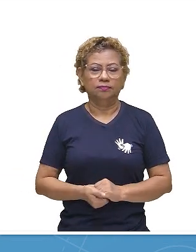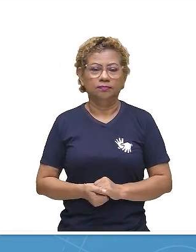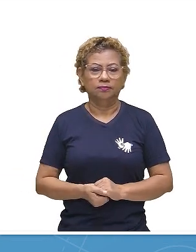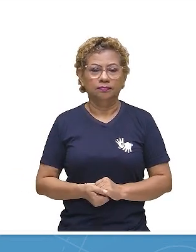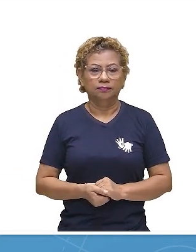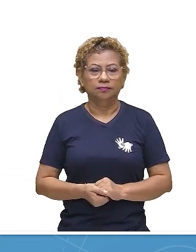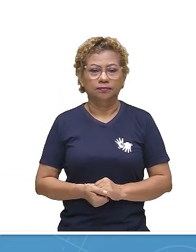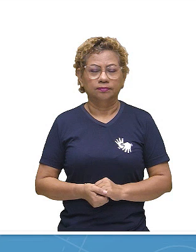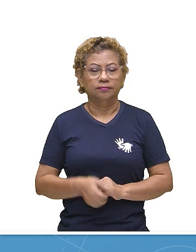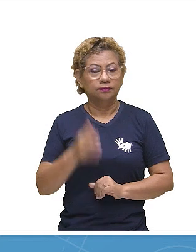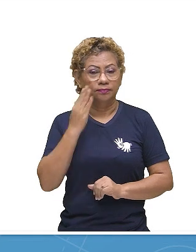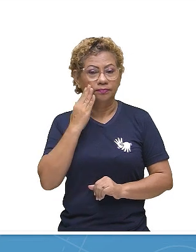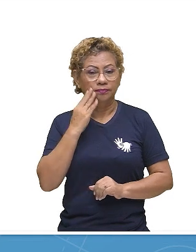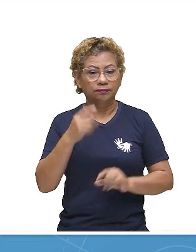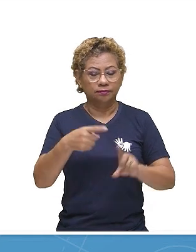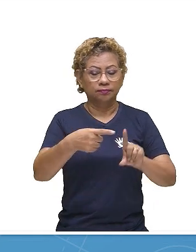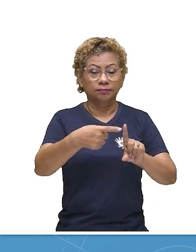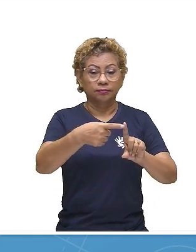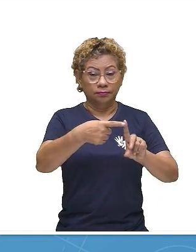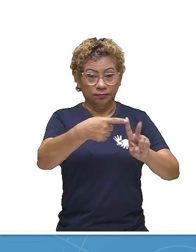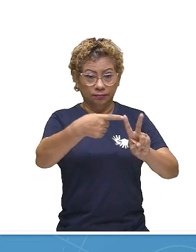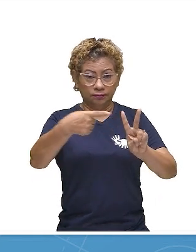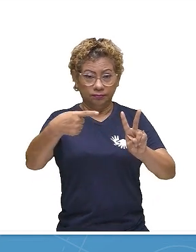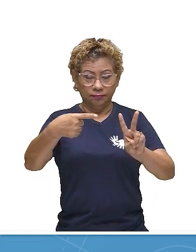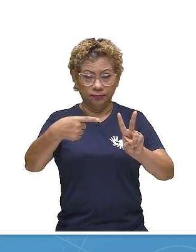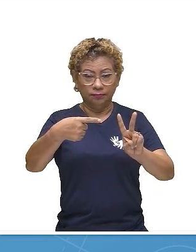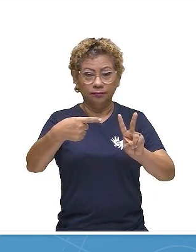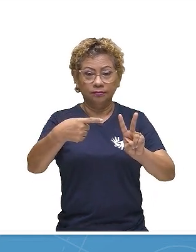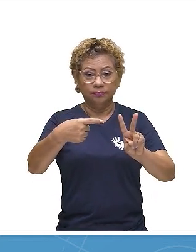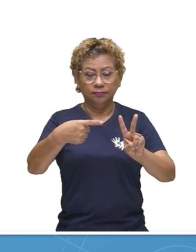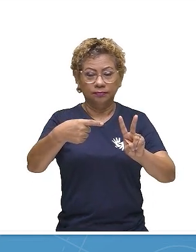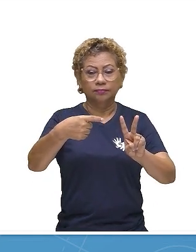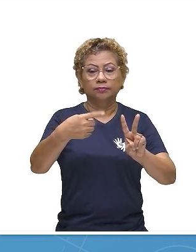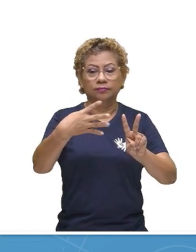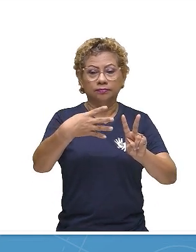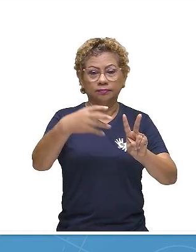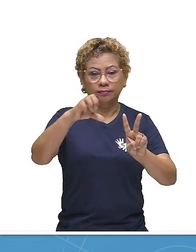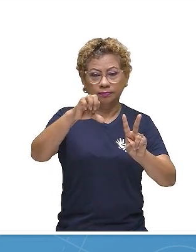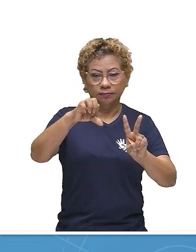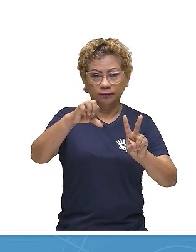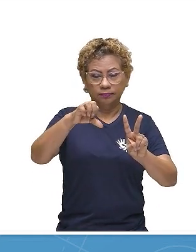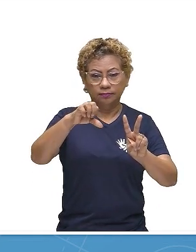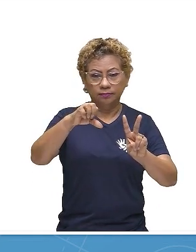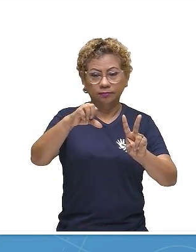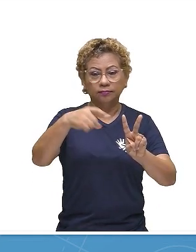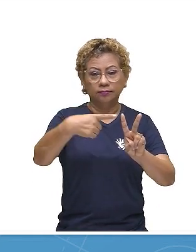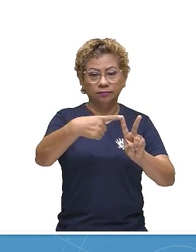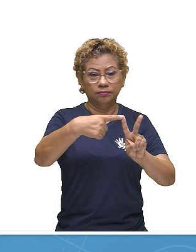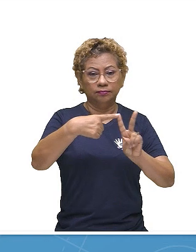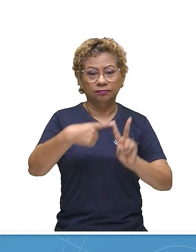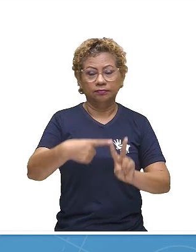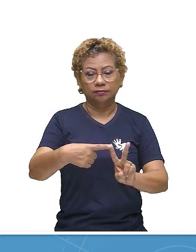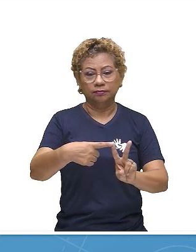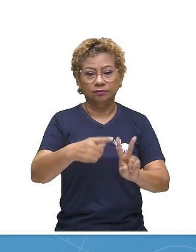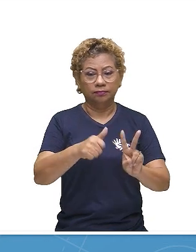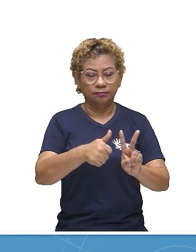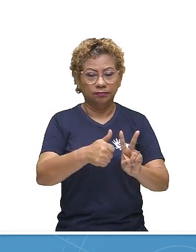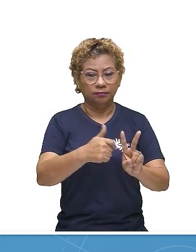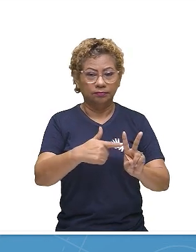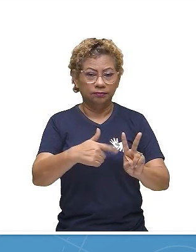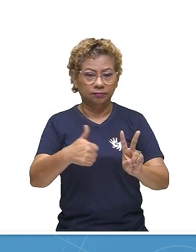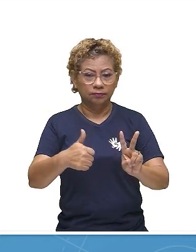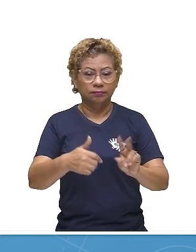Então eu vou ter raiz quadrada de 49 sobre raiz quadrada de 121. Aí fica fácil, né? Raiz quadrada